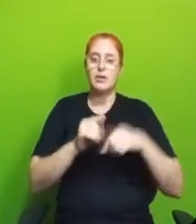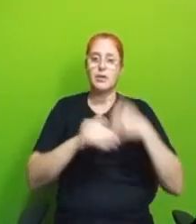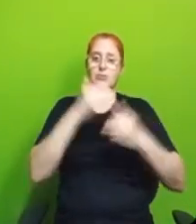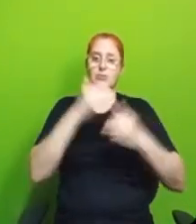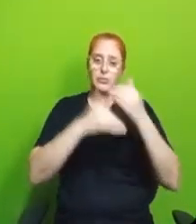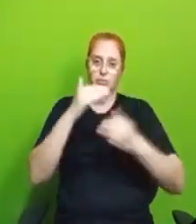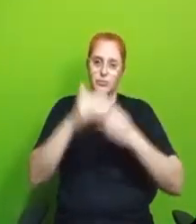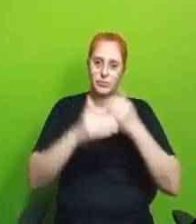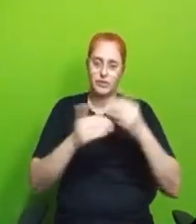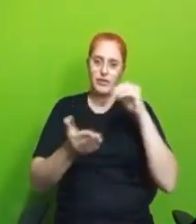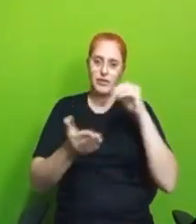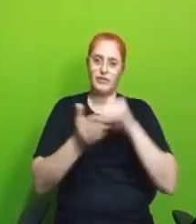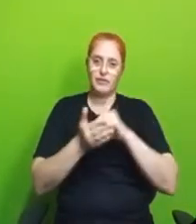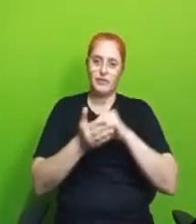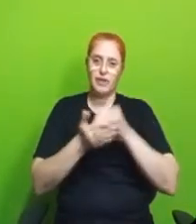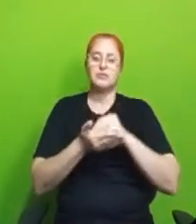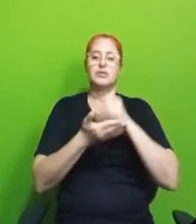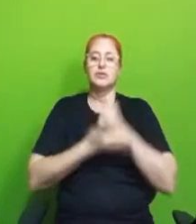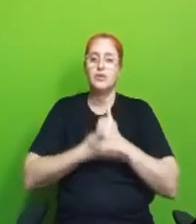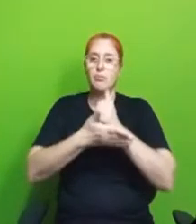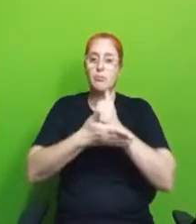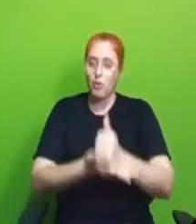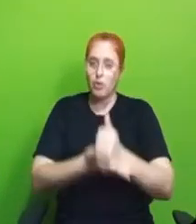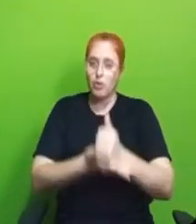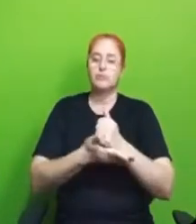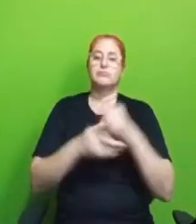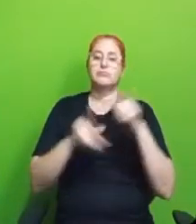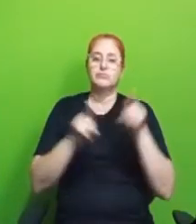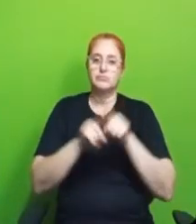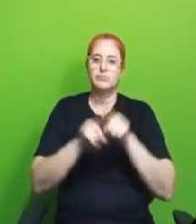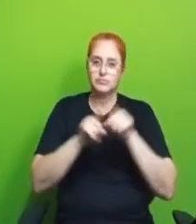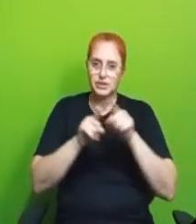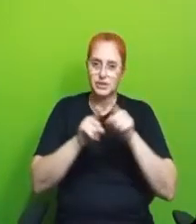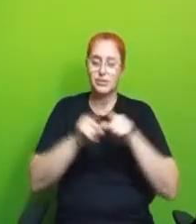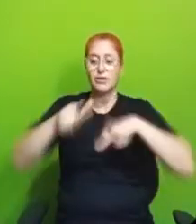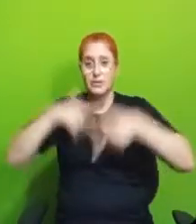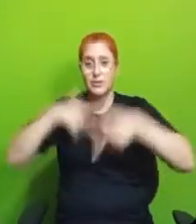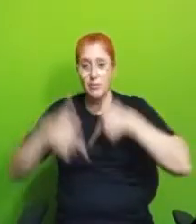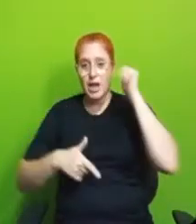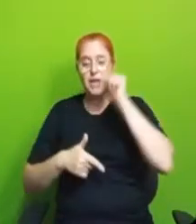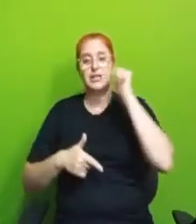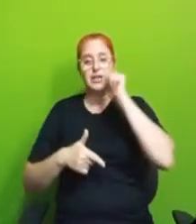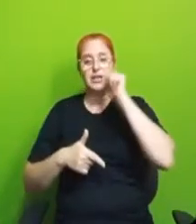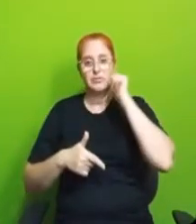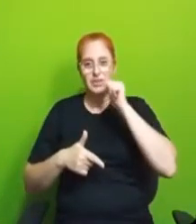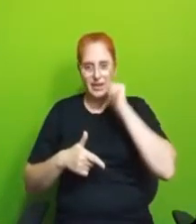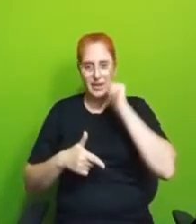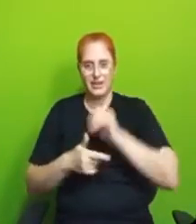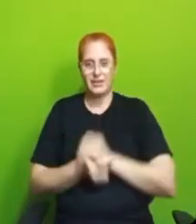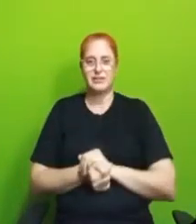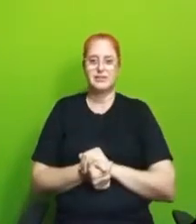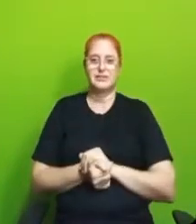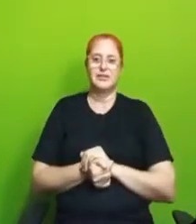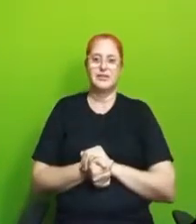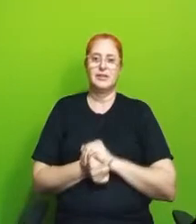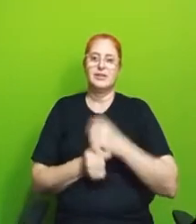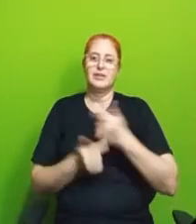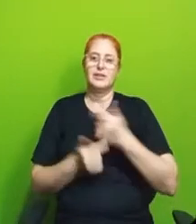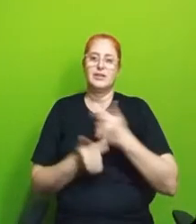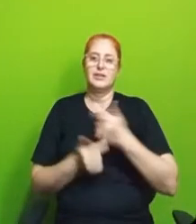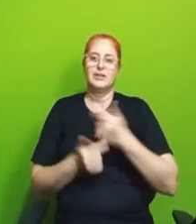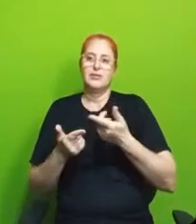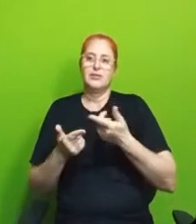se fez também sobrecarregando as mulheres ou repassando para as mulheres encargos, né, com pessoas com transtorno. Então, ela